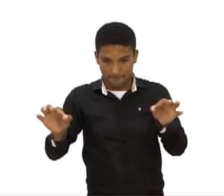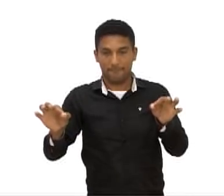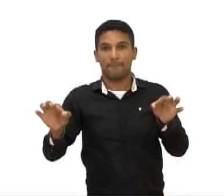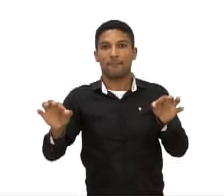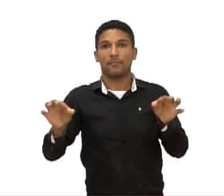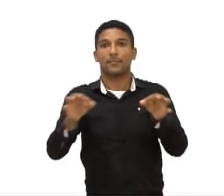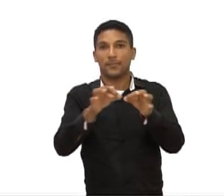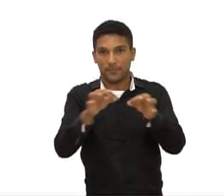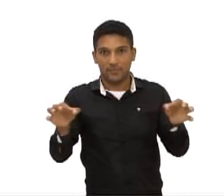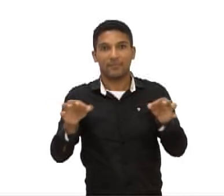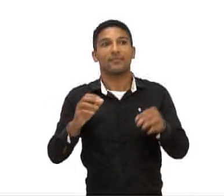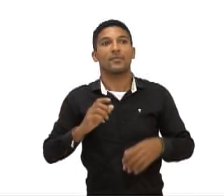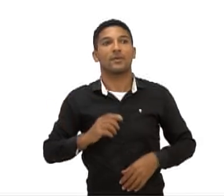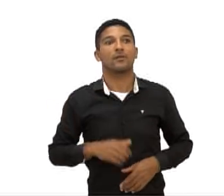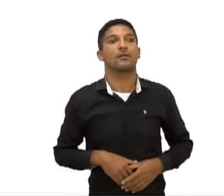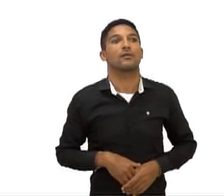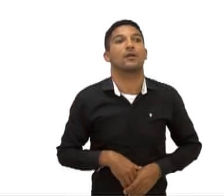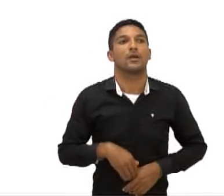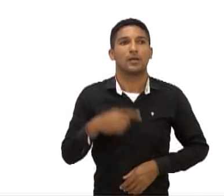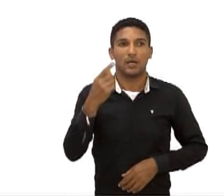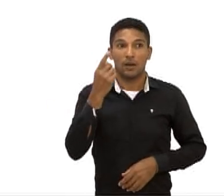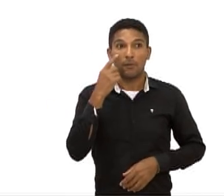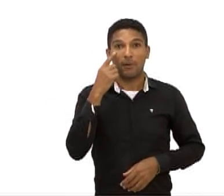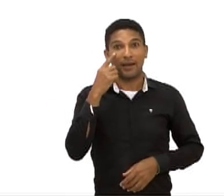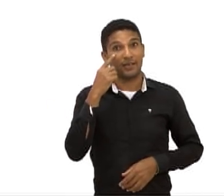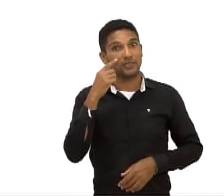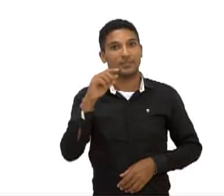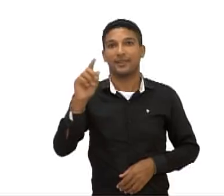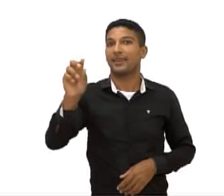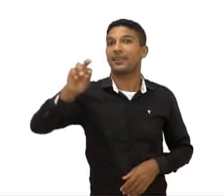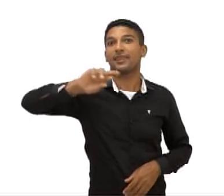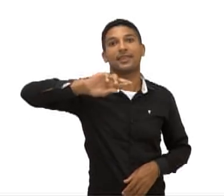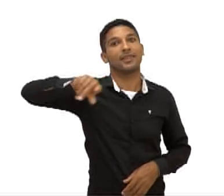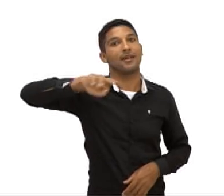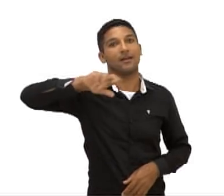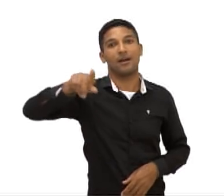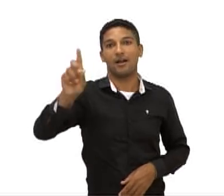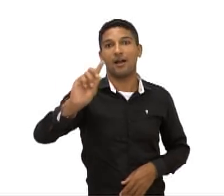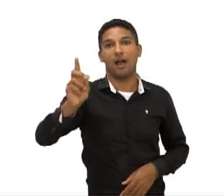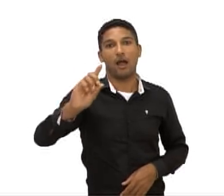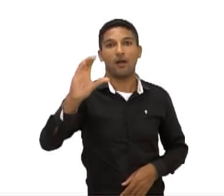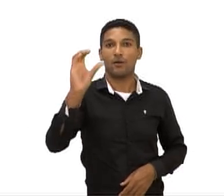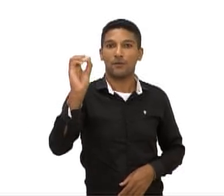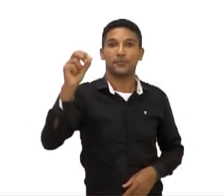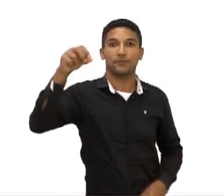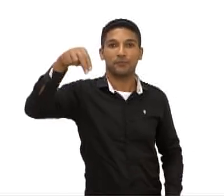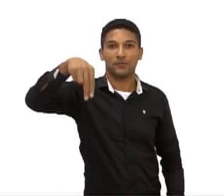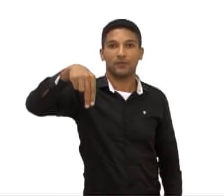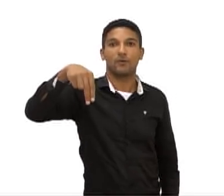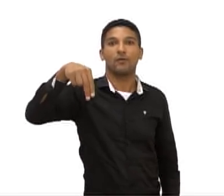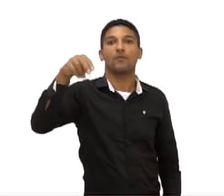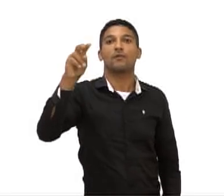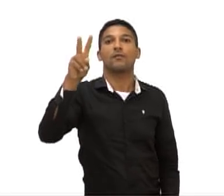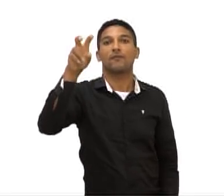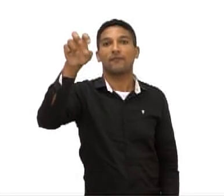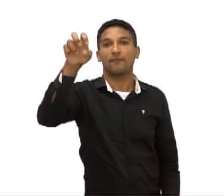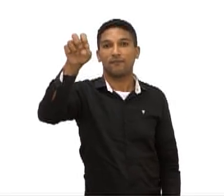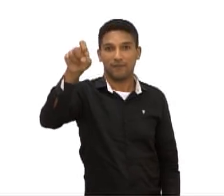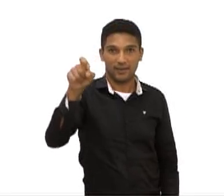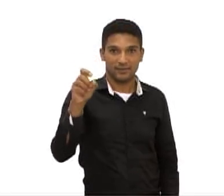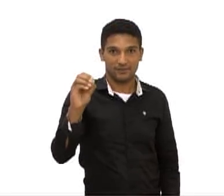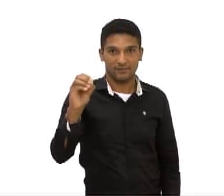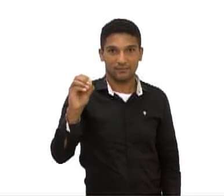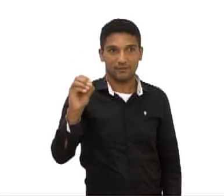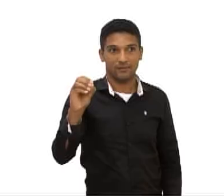polígono ele é convexo ou não convexo? Ele é não convexo, porque olha só onde que foi traçado essa linha de suporte